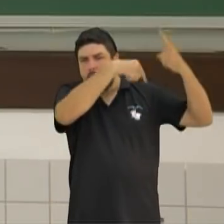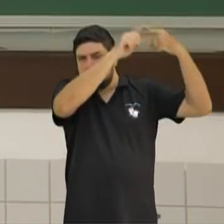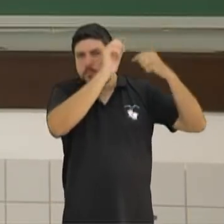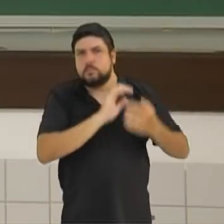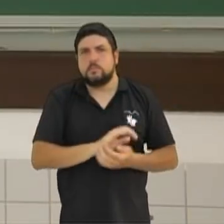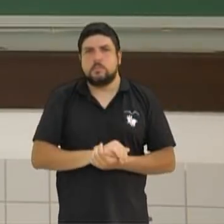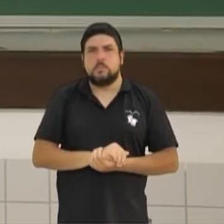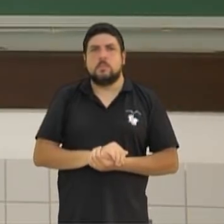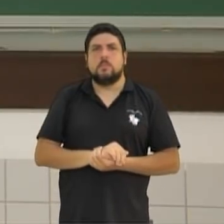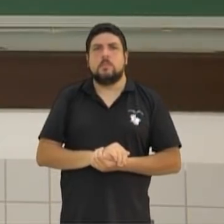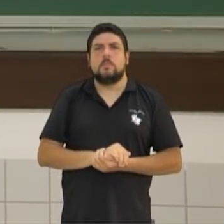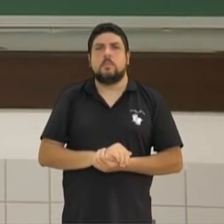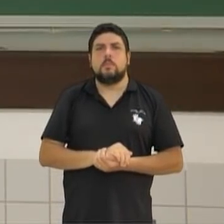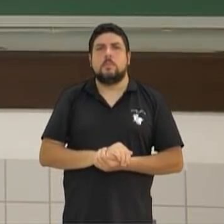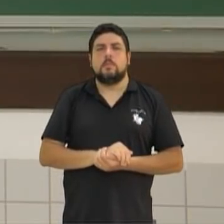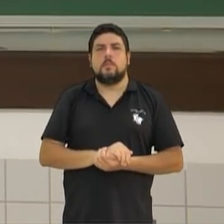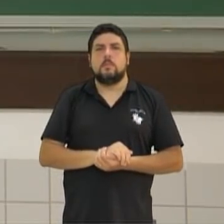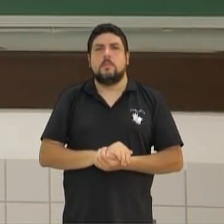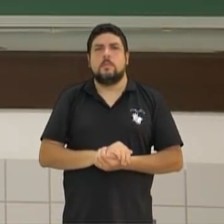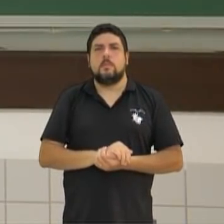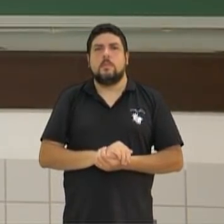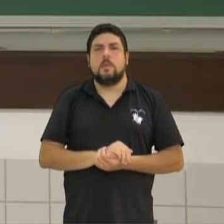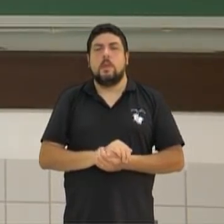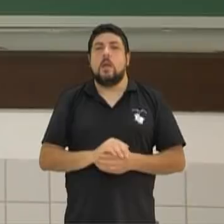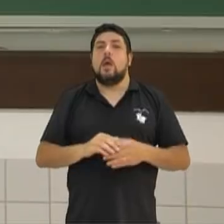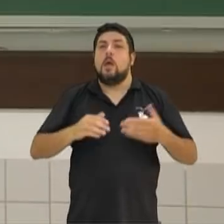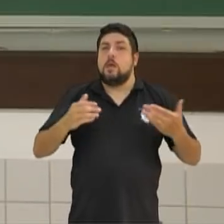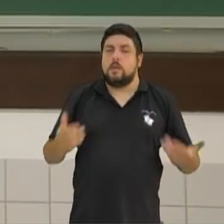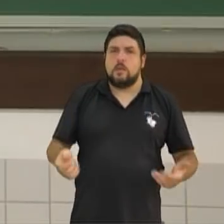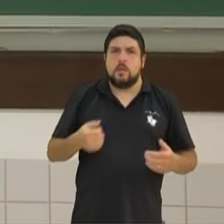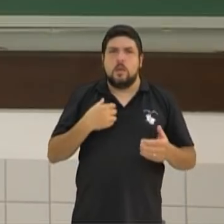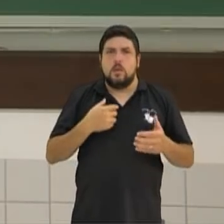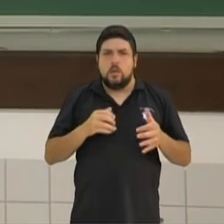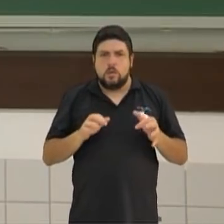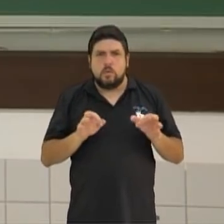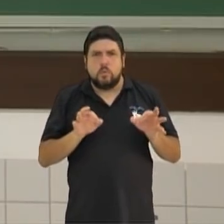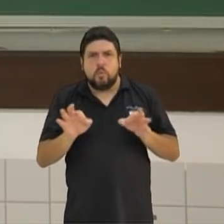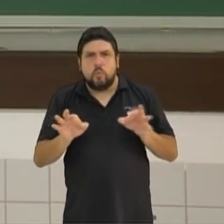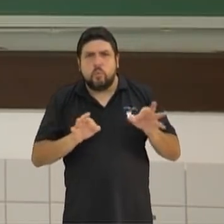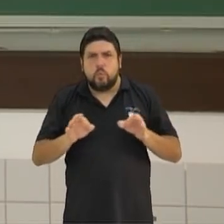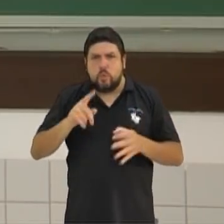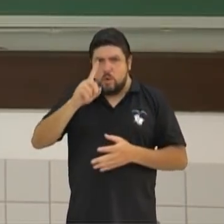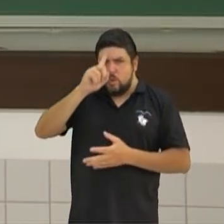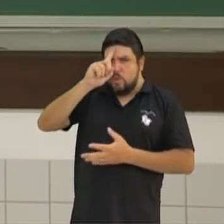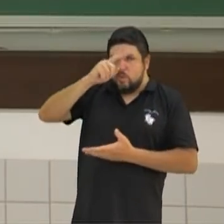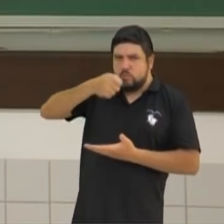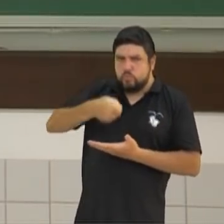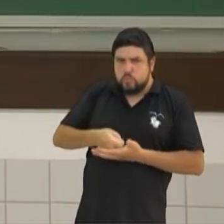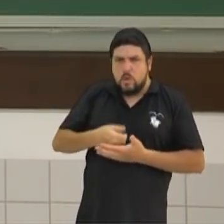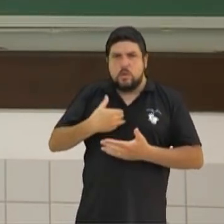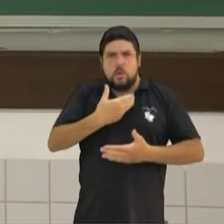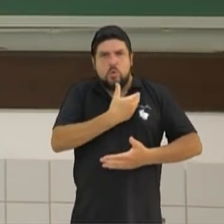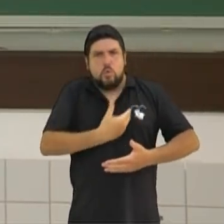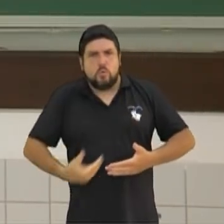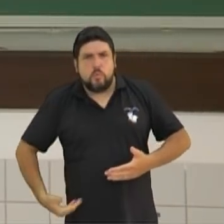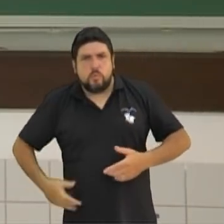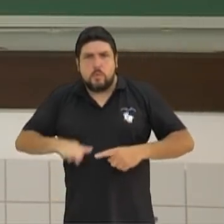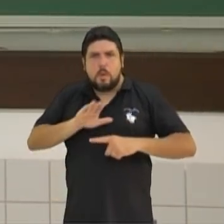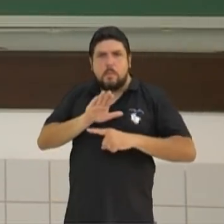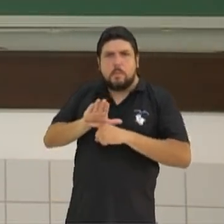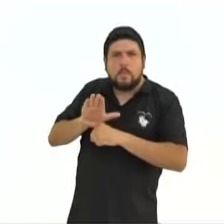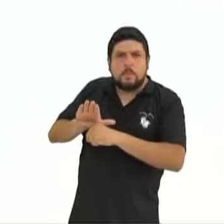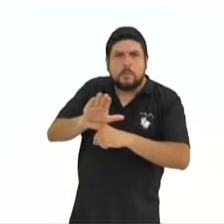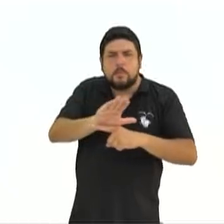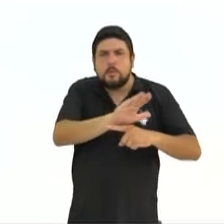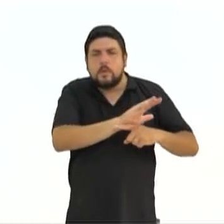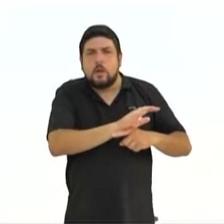empresa. Já que o monarca centralizava, então, todas as decisões, as verbas de governo, os recursos, os impostos. E